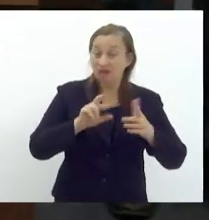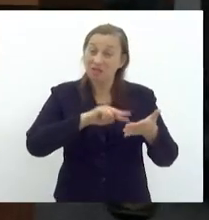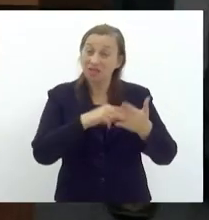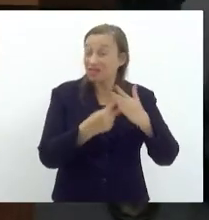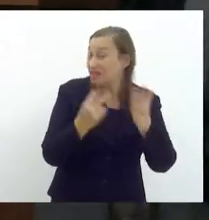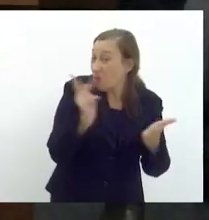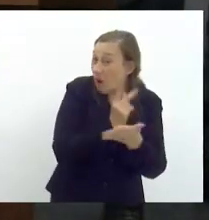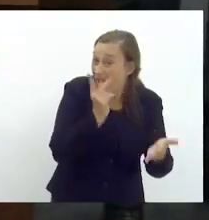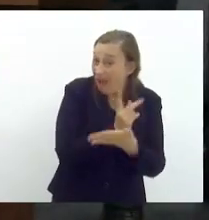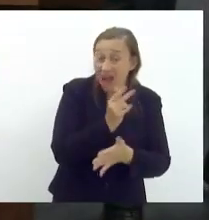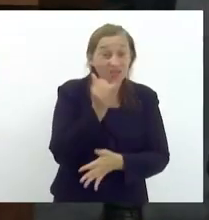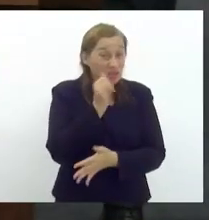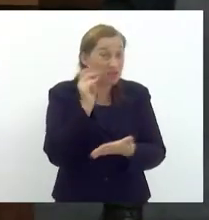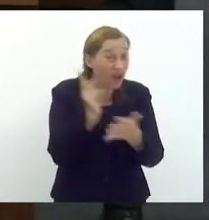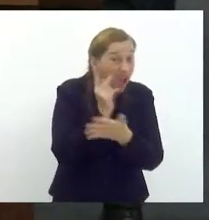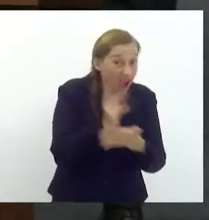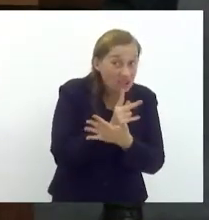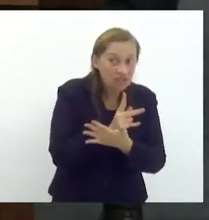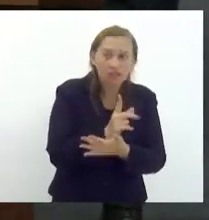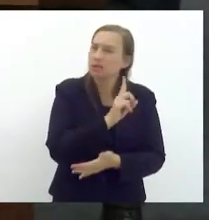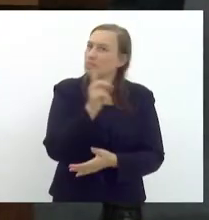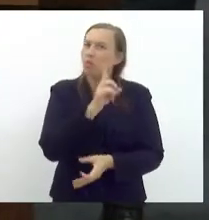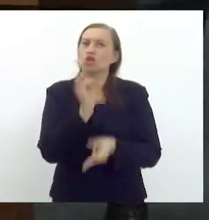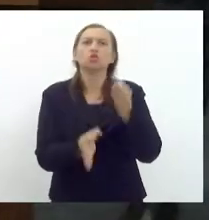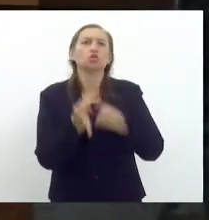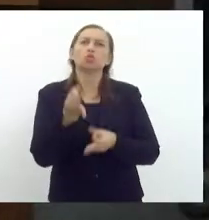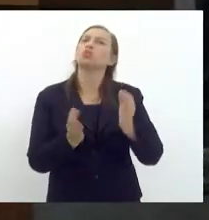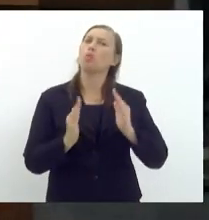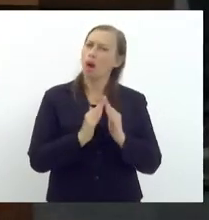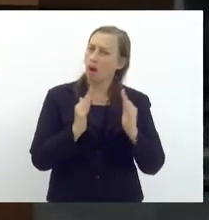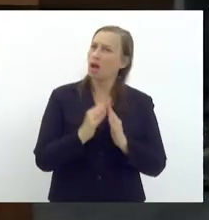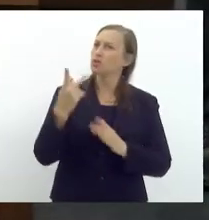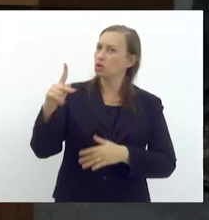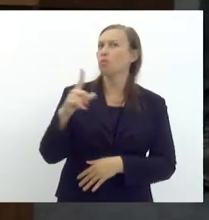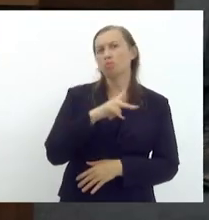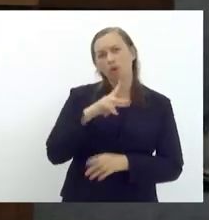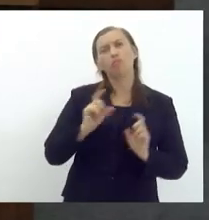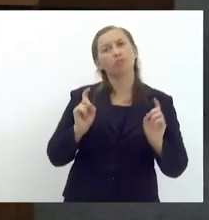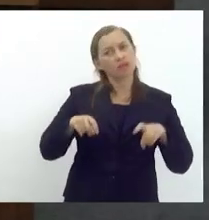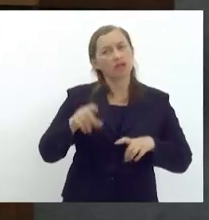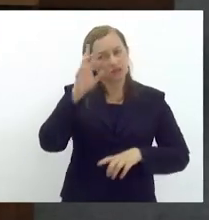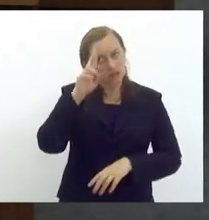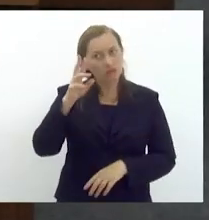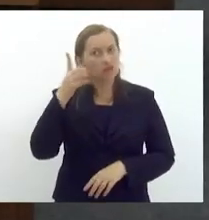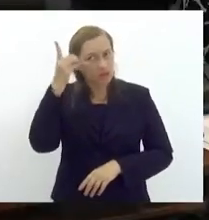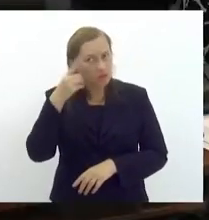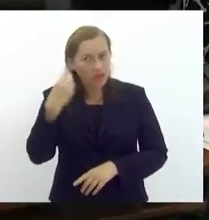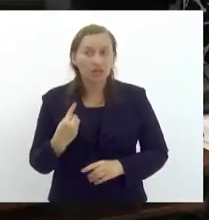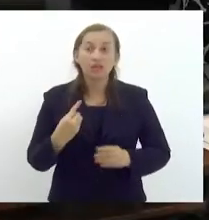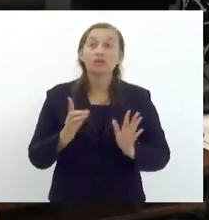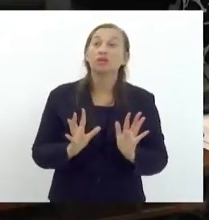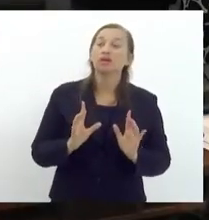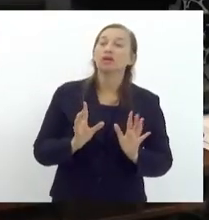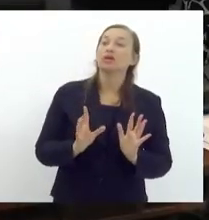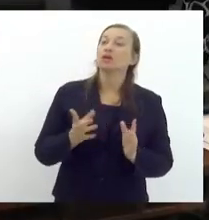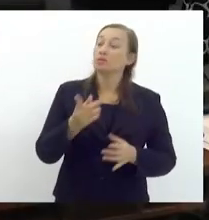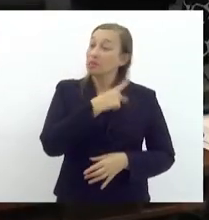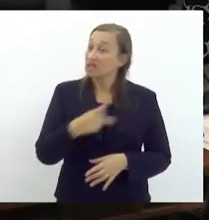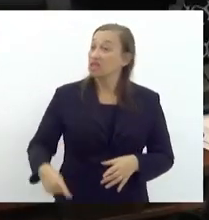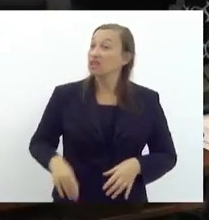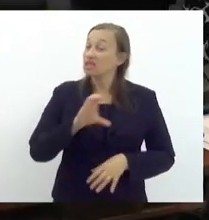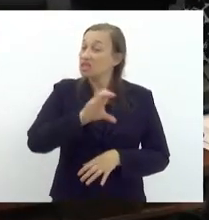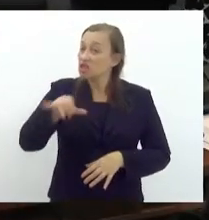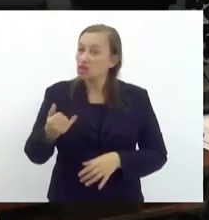equivocada uma narrativa equivocada Não é justo com a casa e com seu próprio mandato Deputado então compreender Não Vou permitir